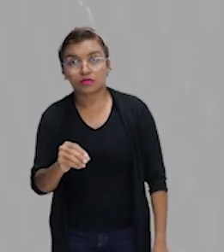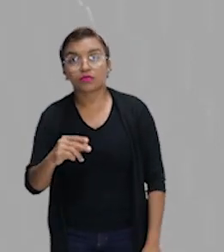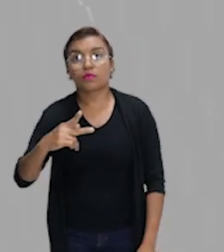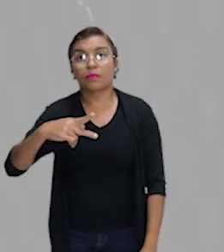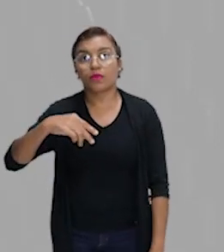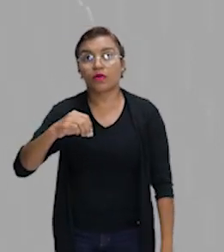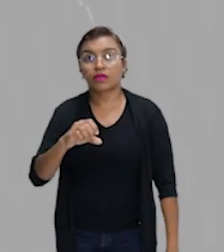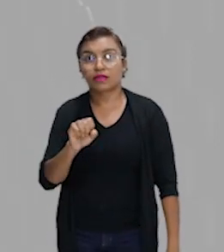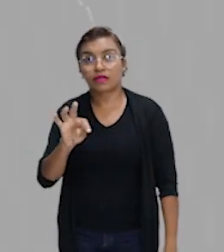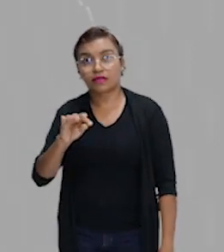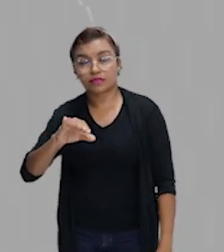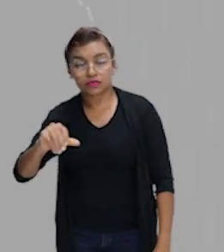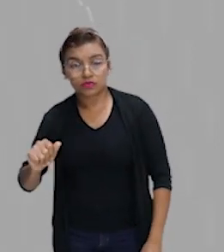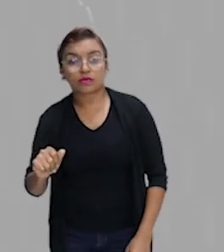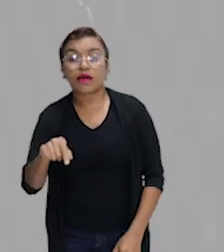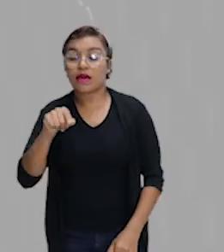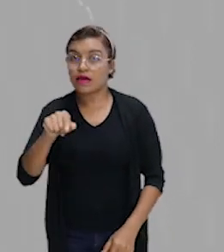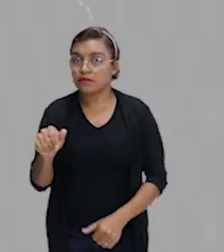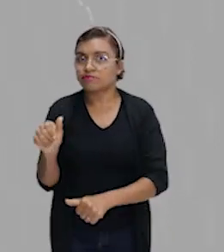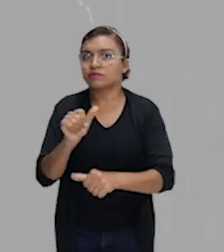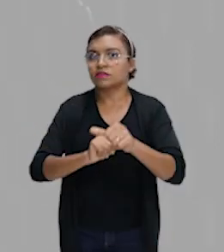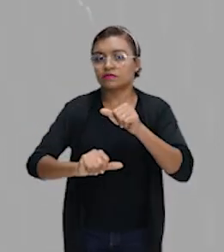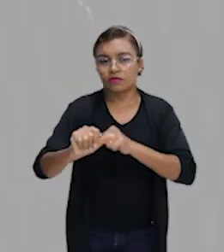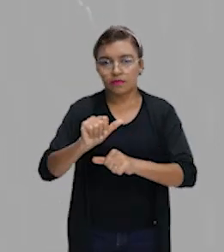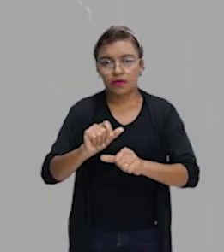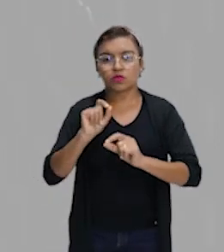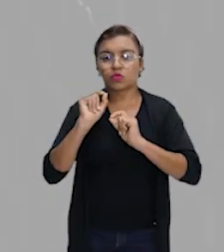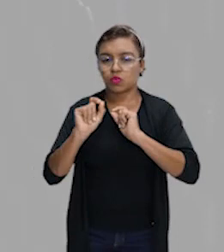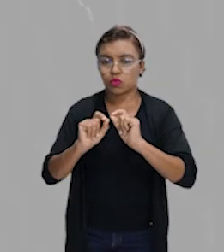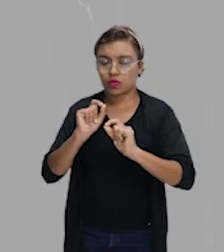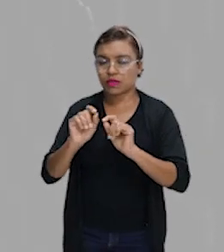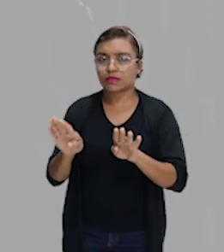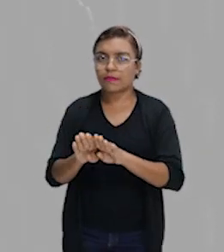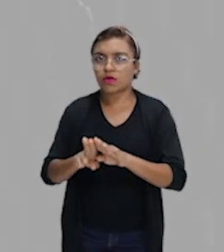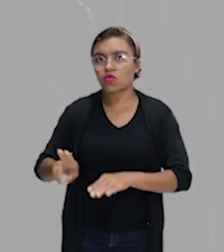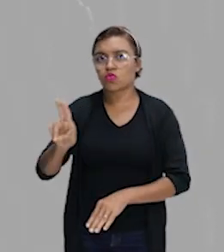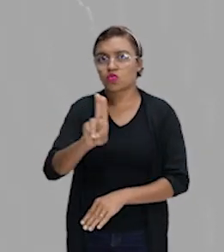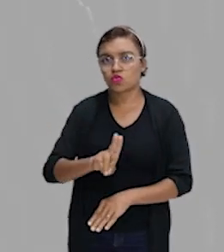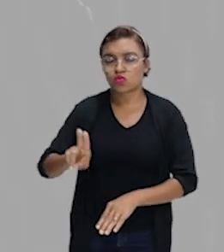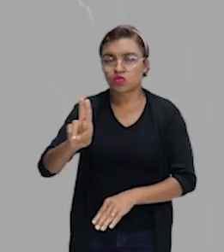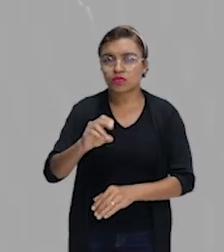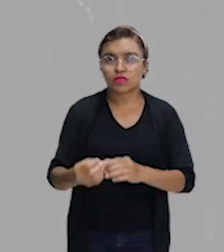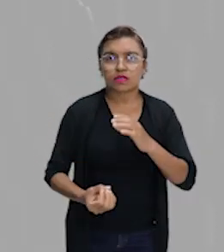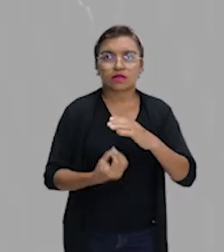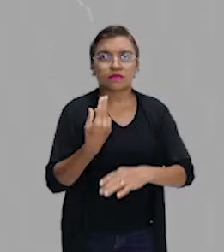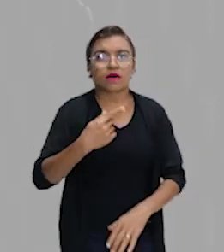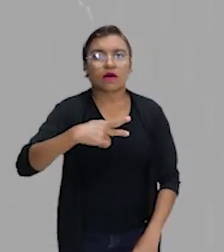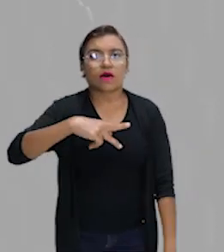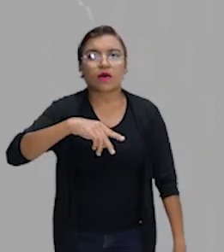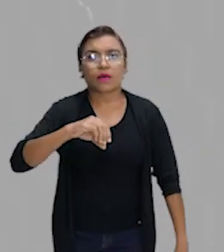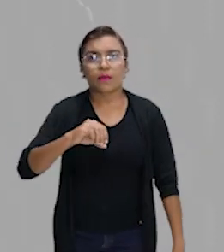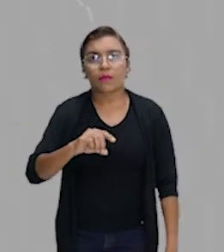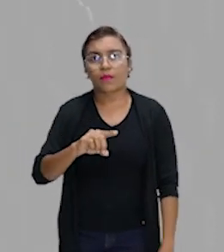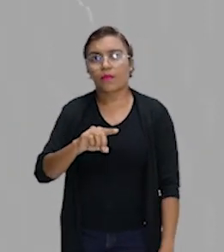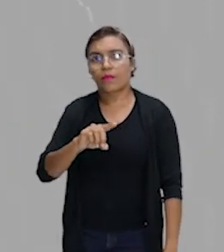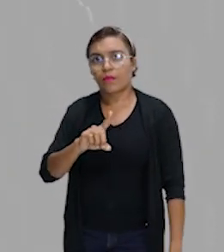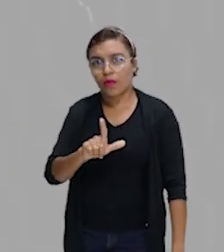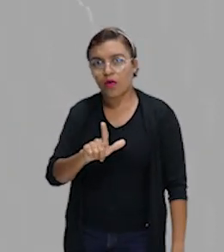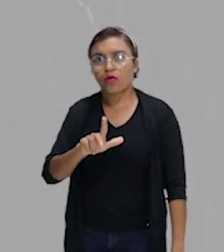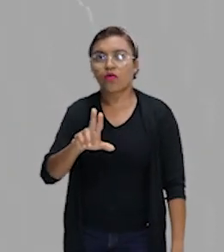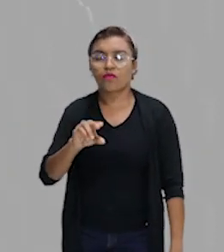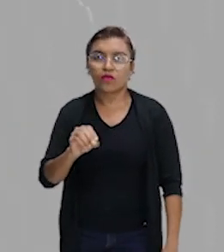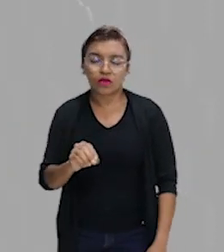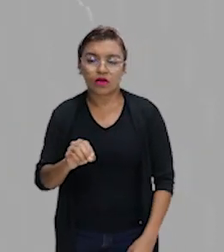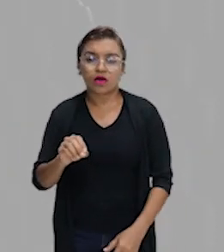KNO3. E aí o nitrato de potássio ele vai ser usado na fabricação da pólvora negra, que é usada em armas